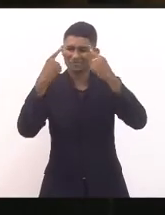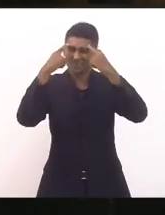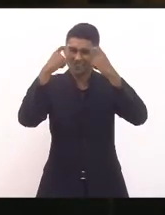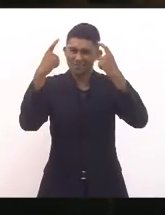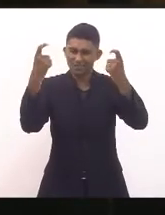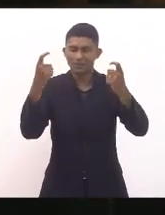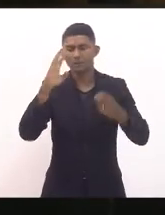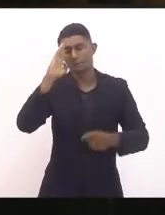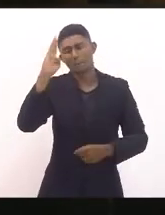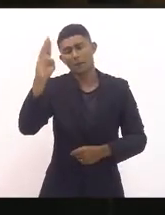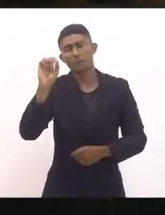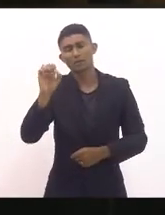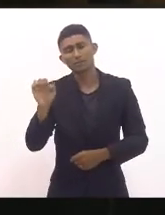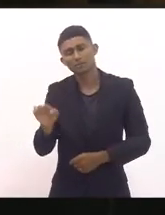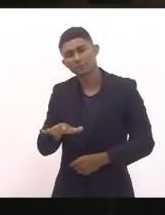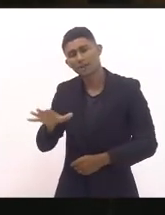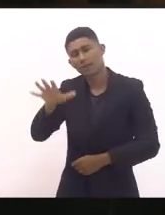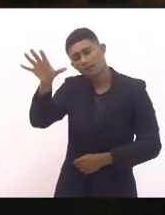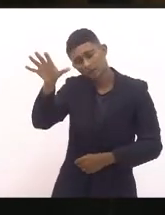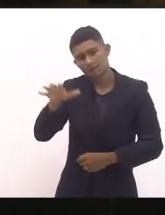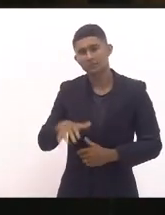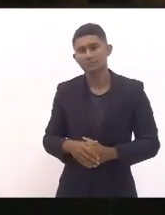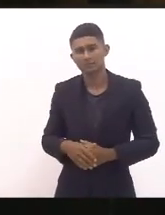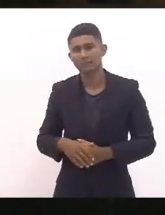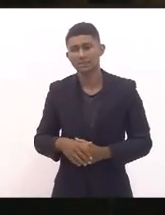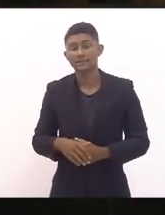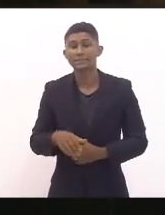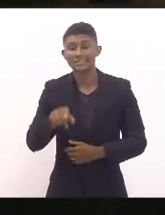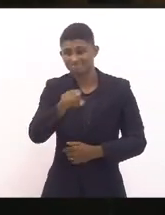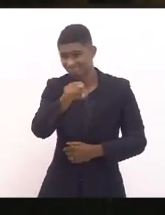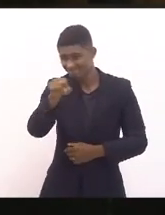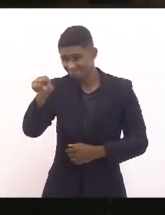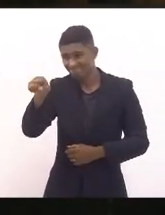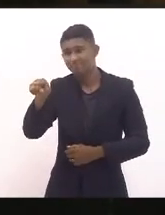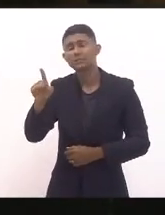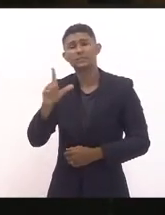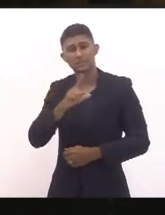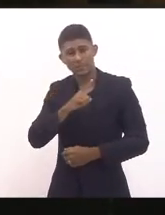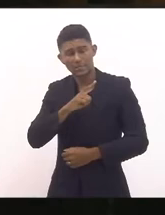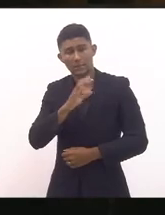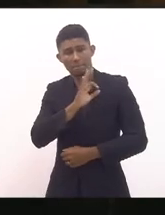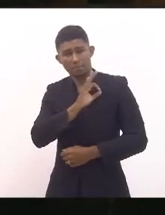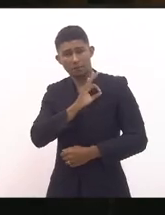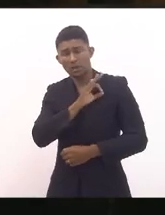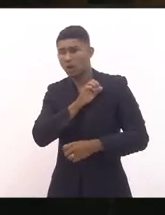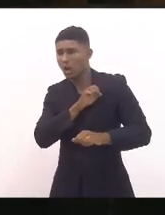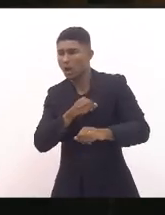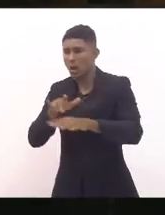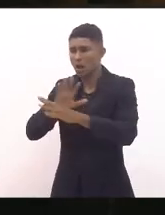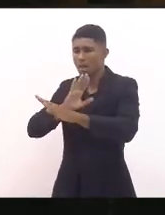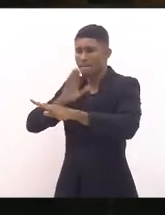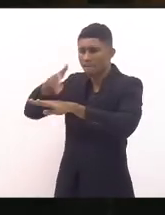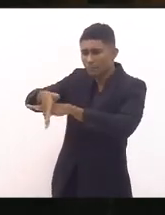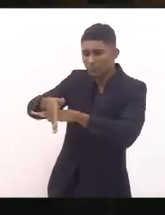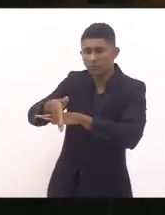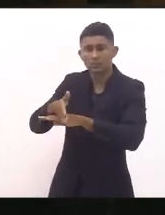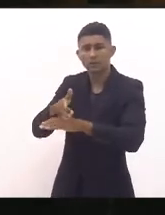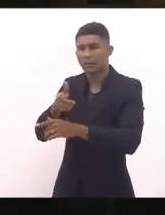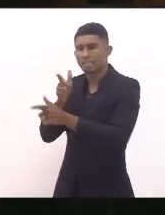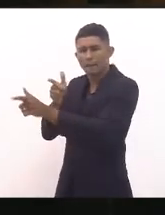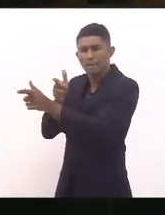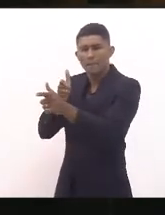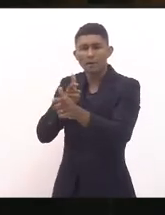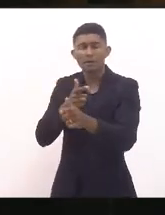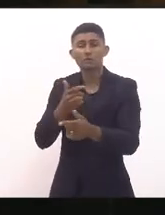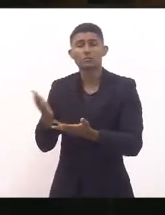na favela e periferia, diante do que são as inúmeras operações policiais que matam nossos jovens